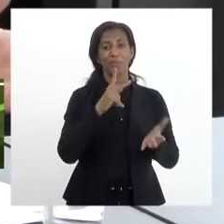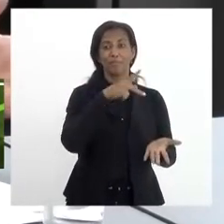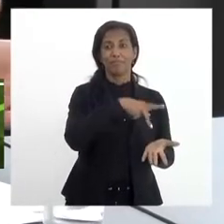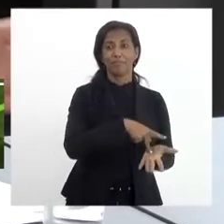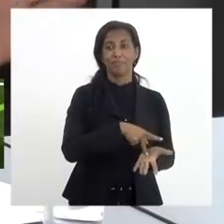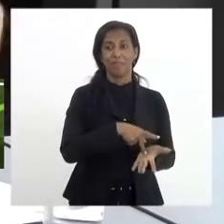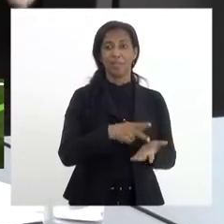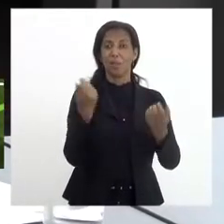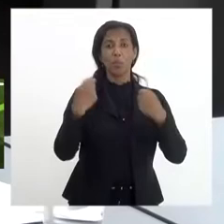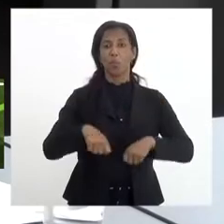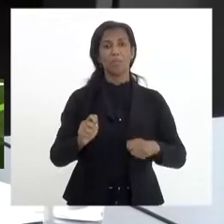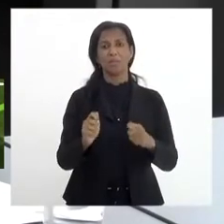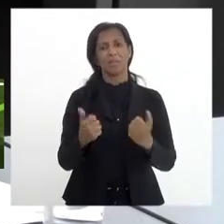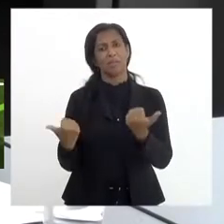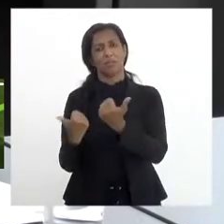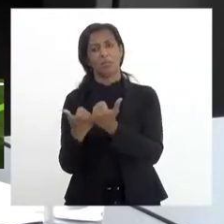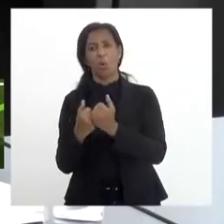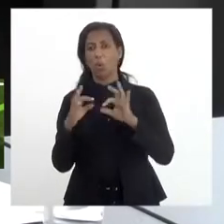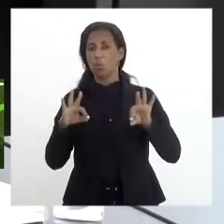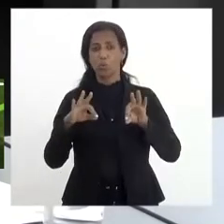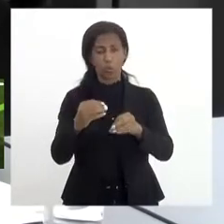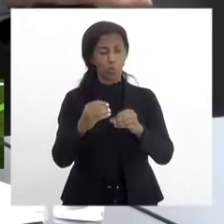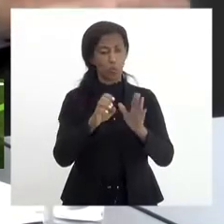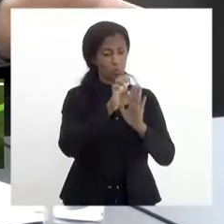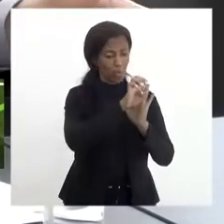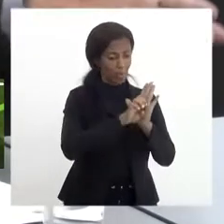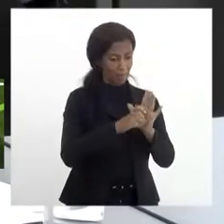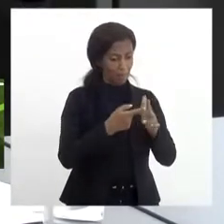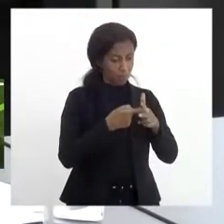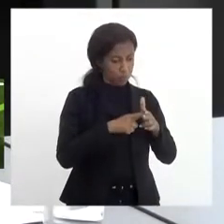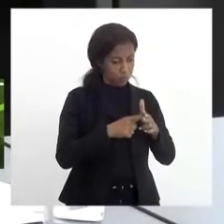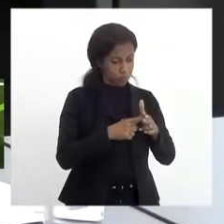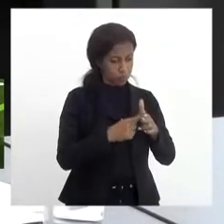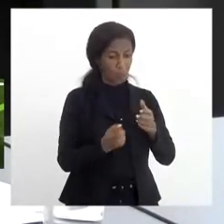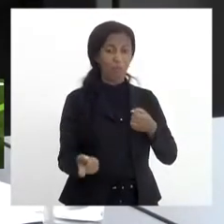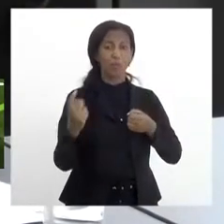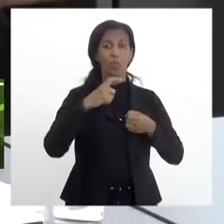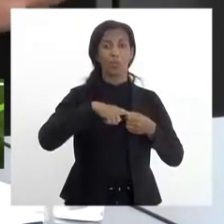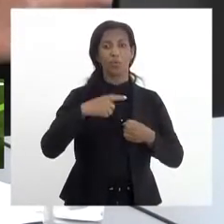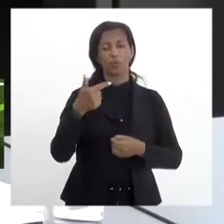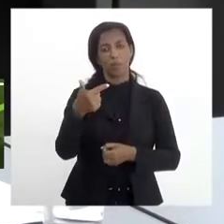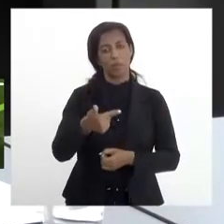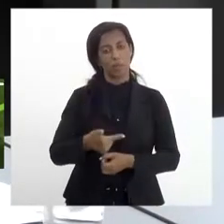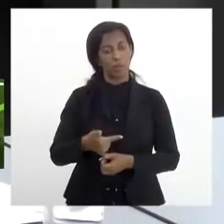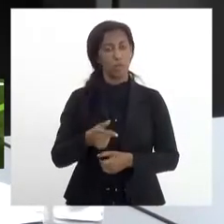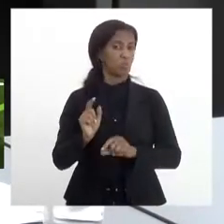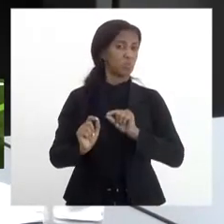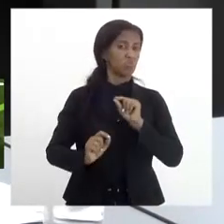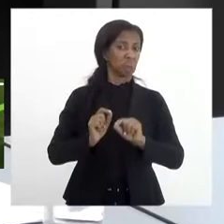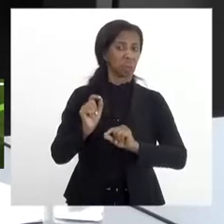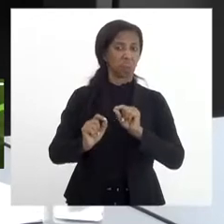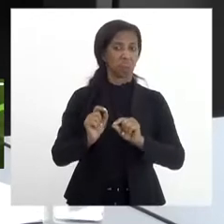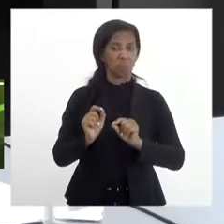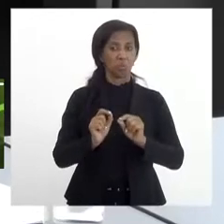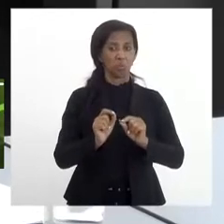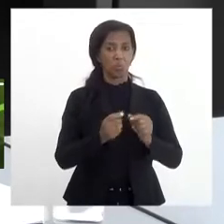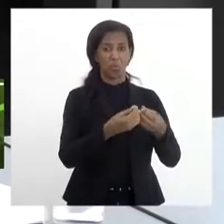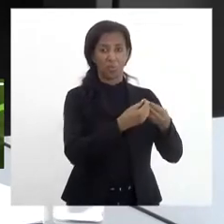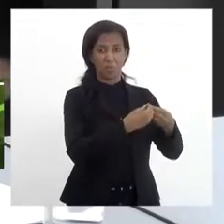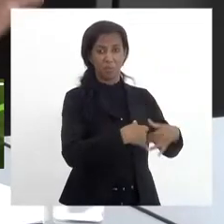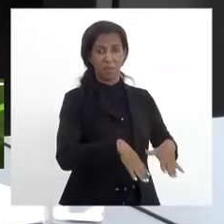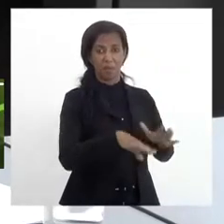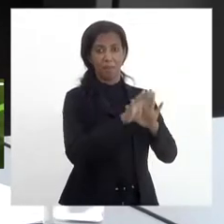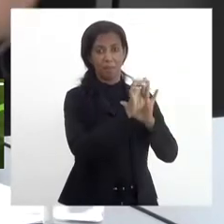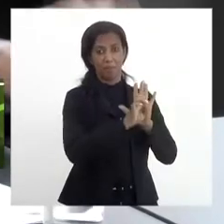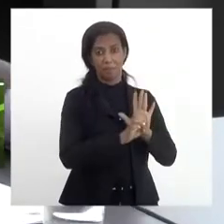tenha substitutivo, porque aí todo mundo emenda o original, e aí, quando voltar em segunda, o que tiver prejudicado pelas